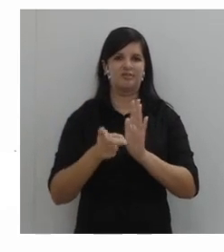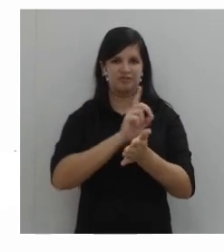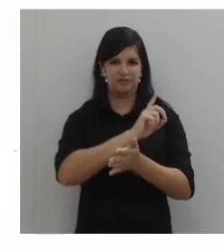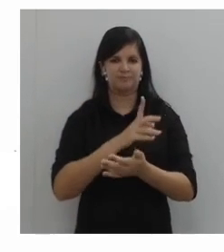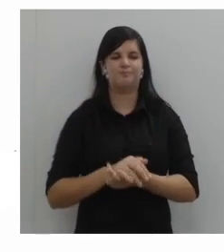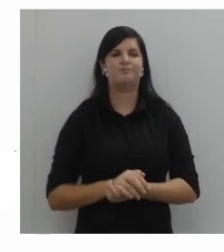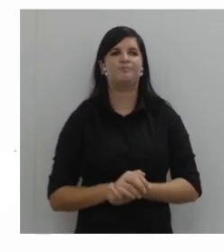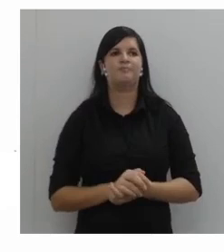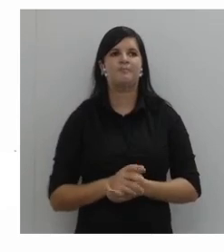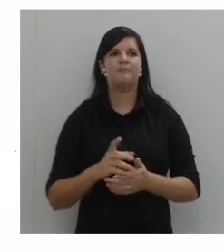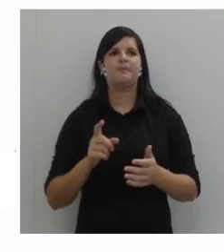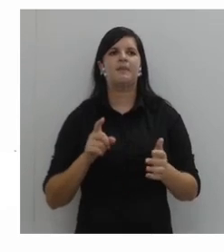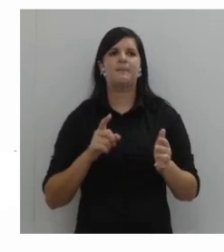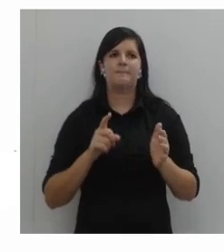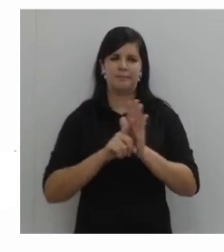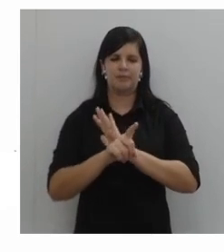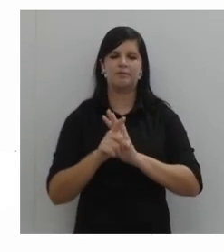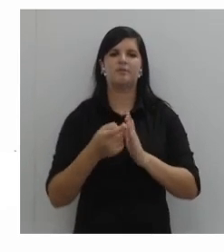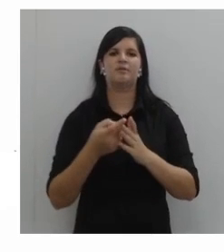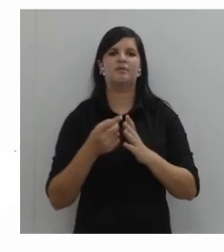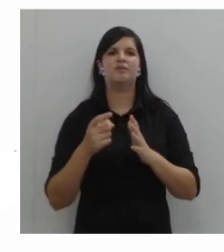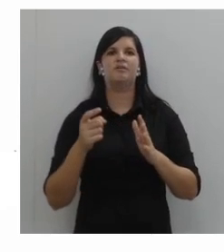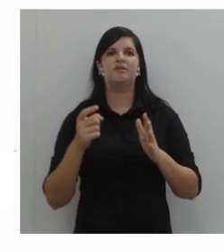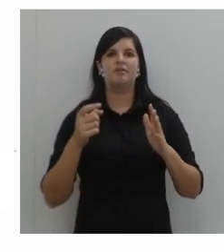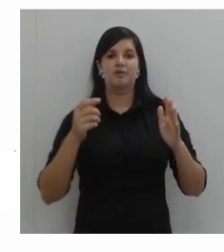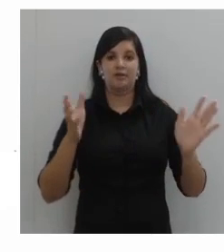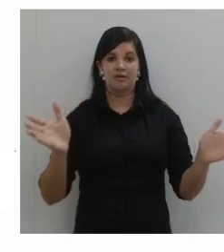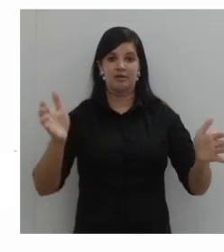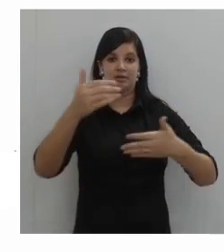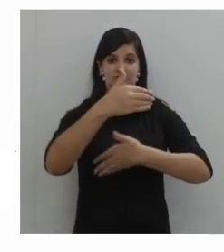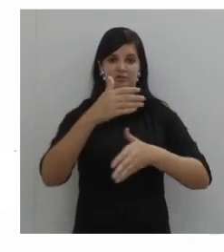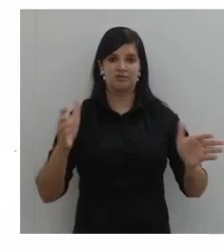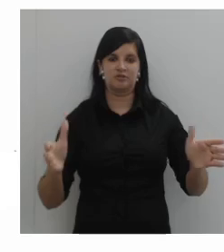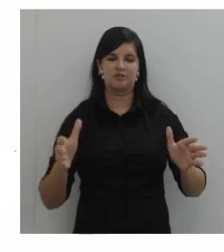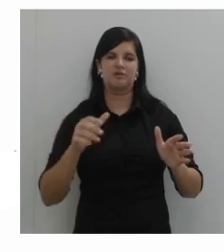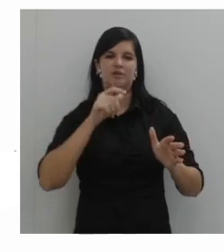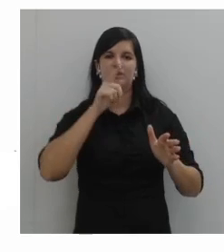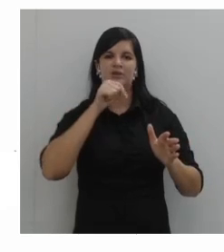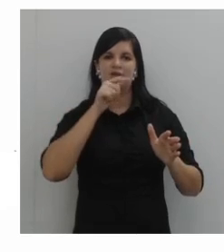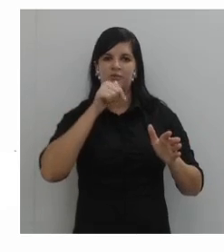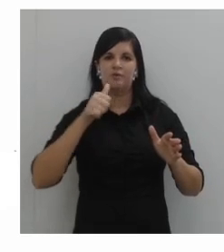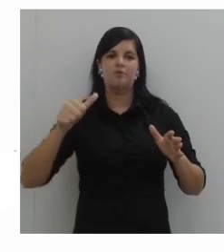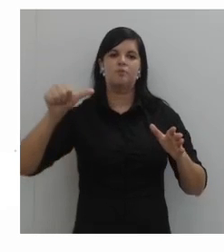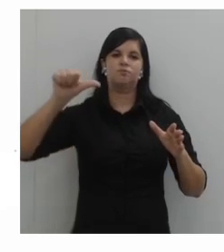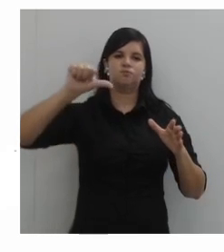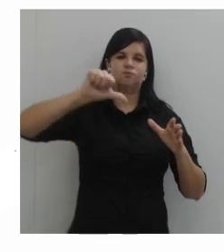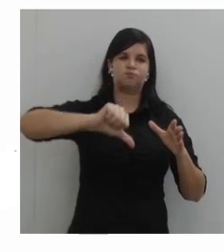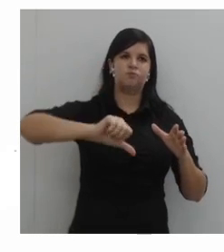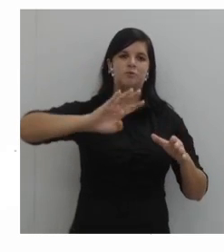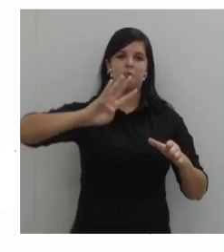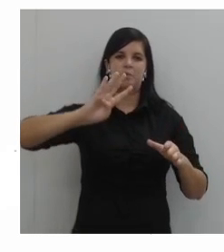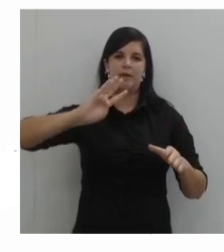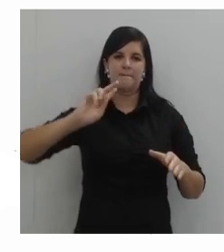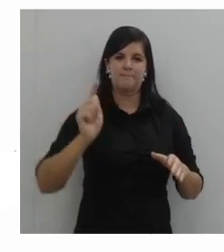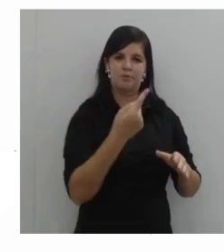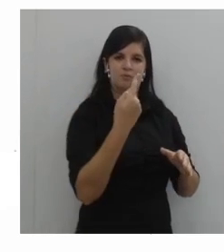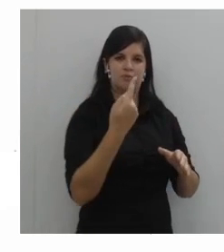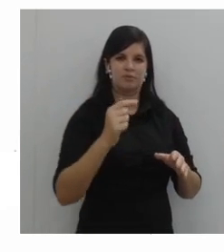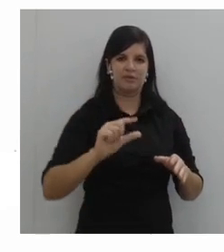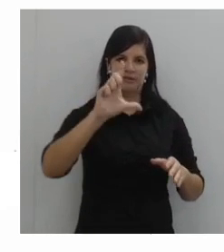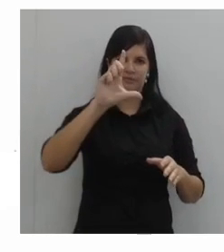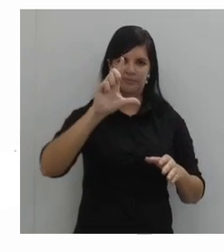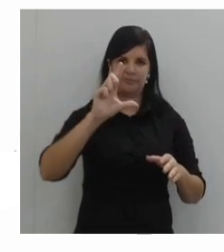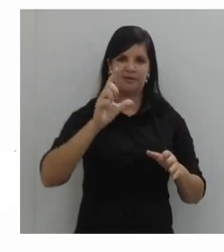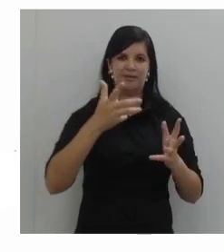questão? Para esvaziar um reservatório que tinha 4.000 litros de água,